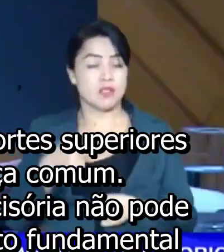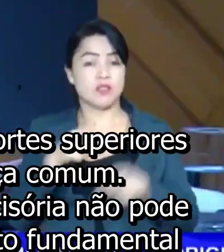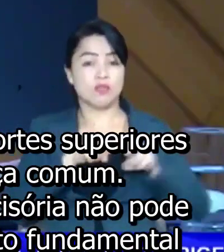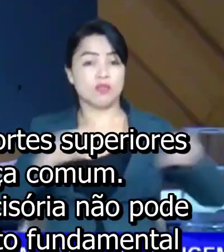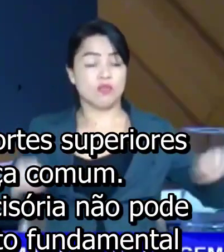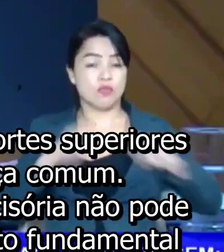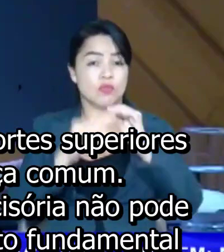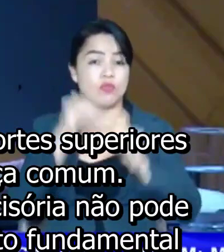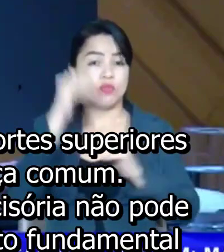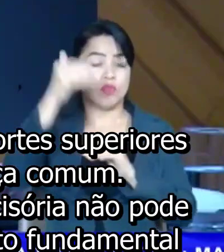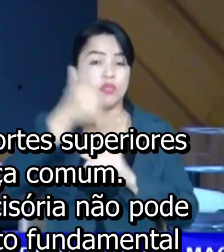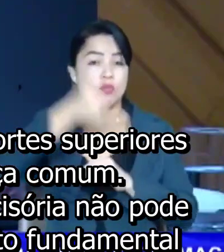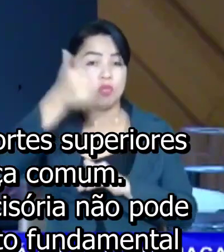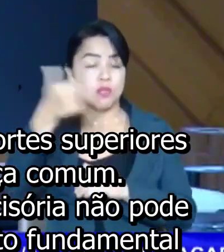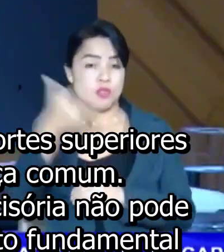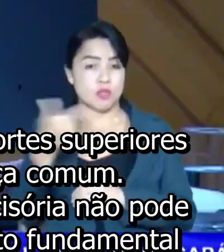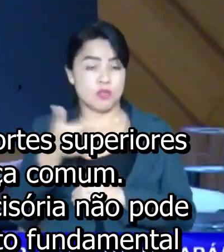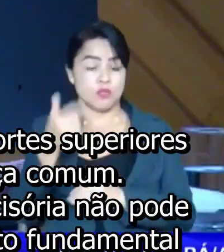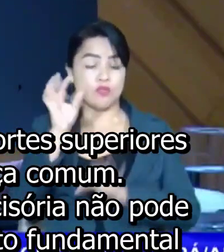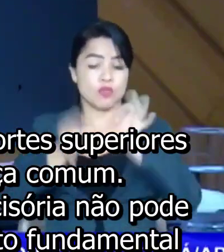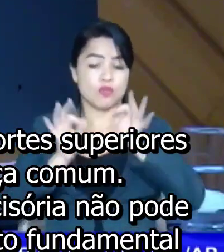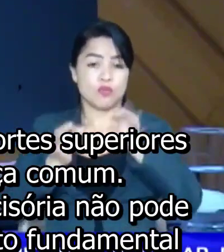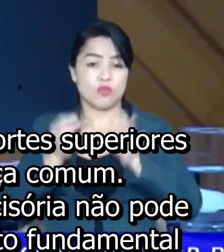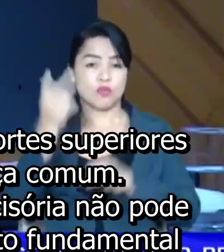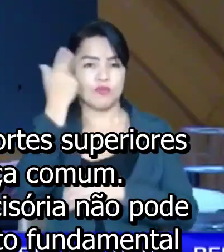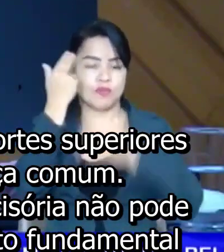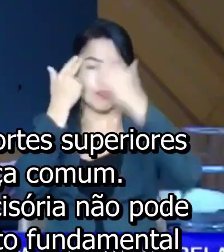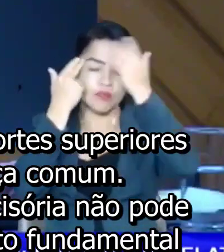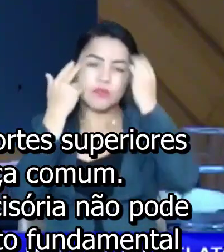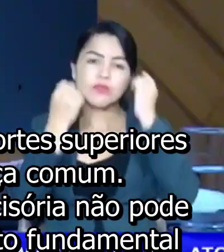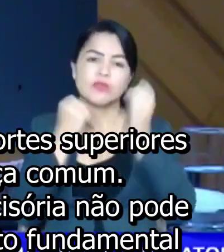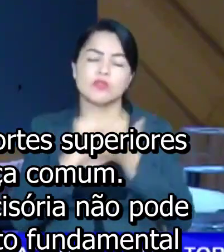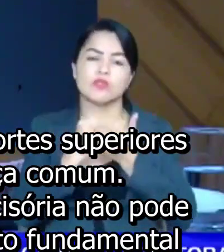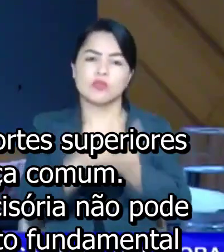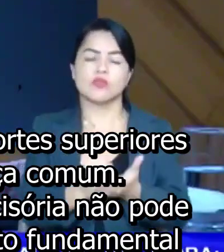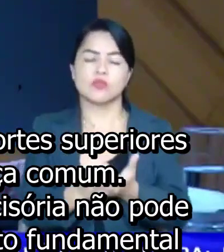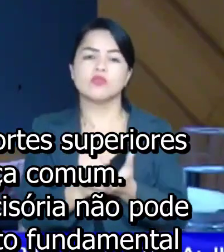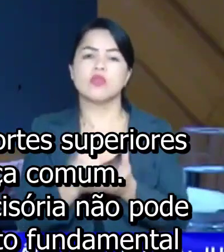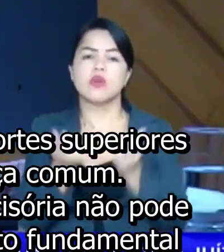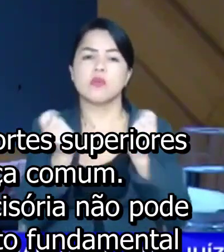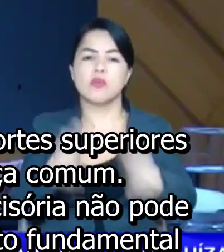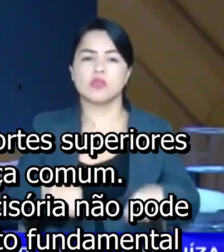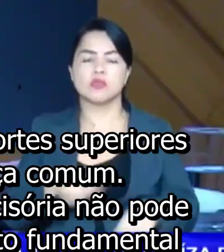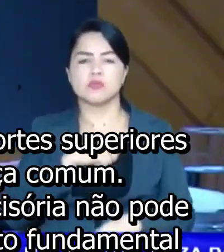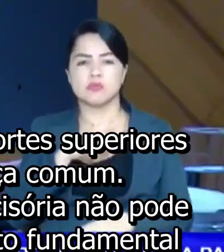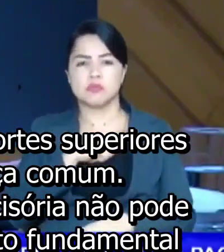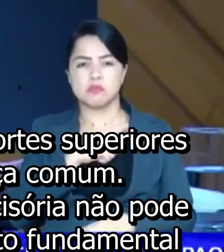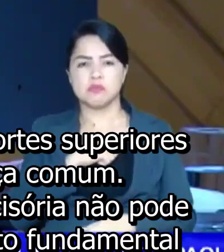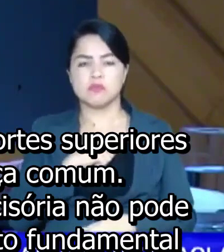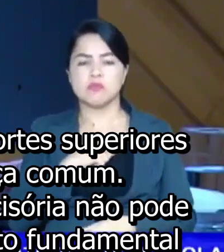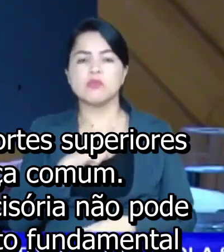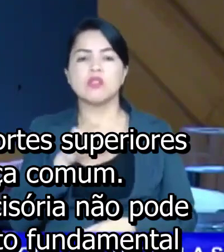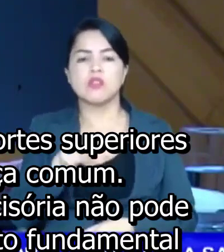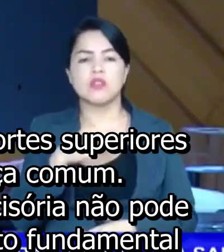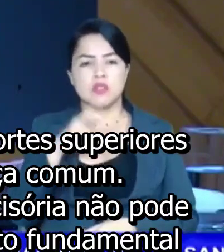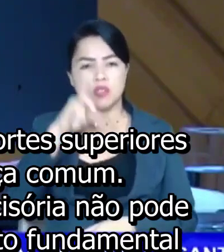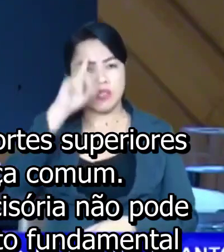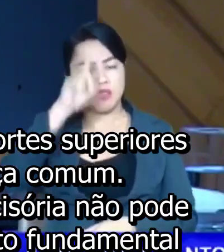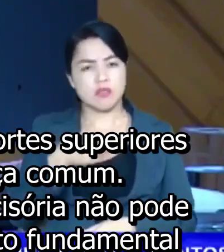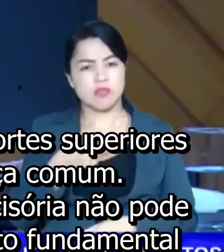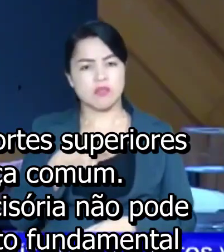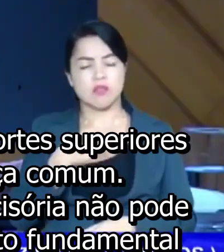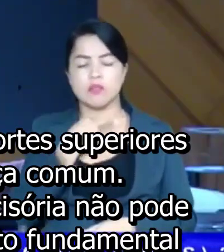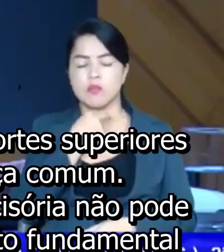das instâncias de primeiro e segundo grau da Justiça Comum. Sustentou que a impossibilidade da utilização da ação rescisória não pode